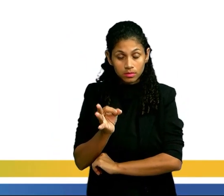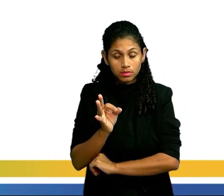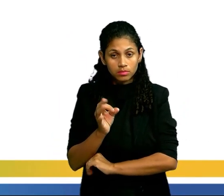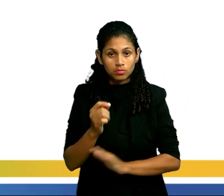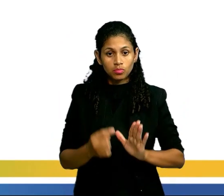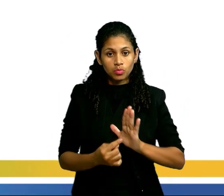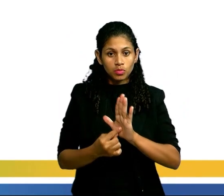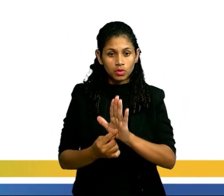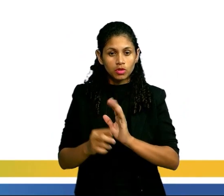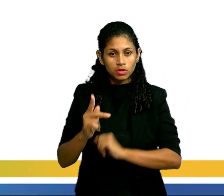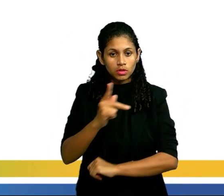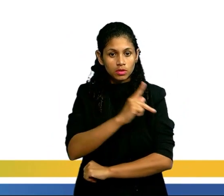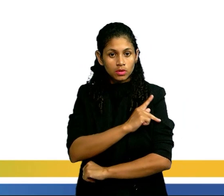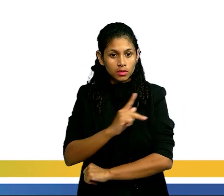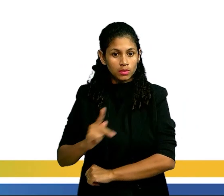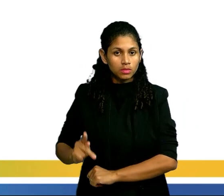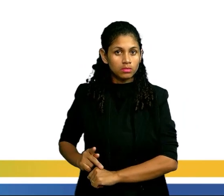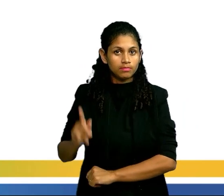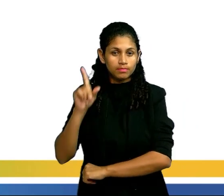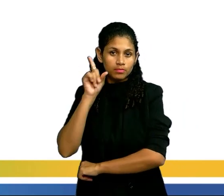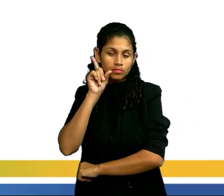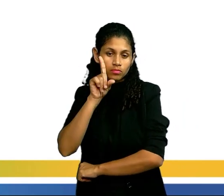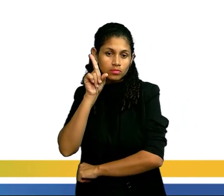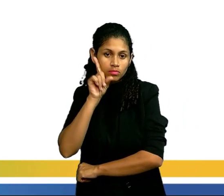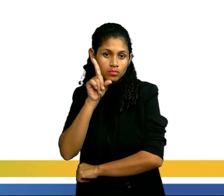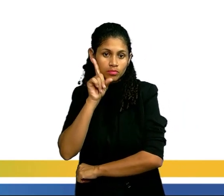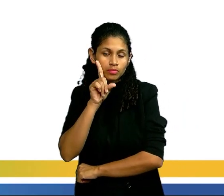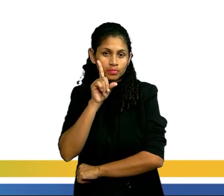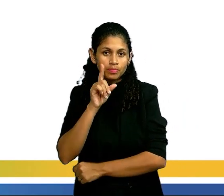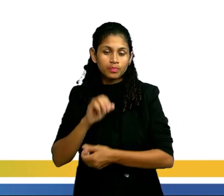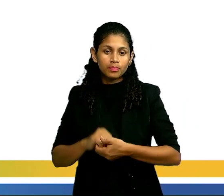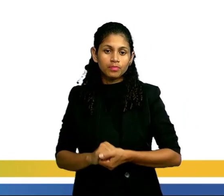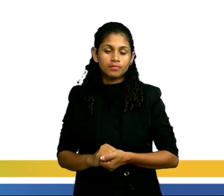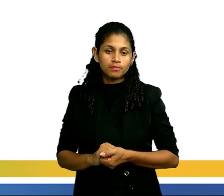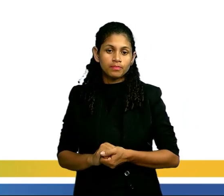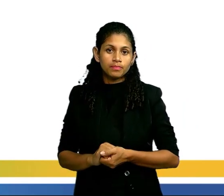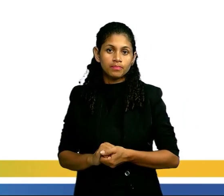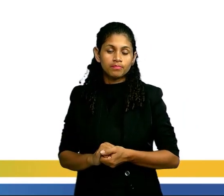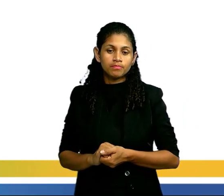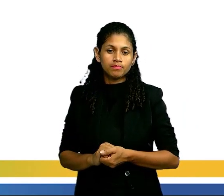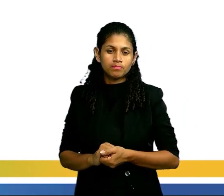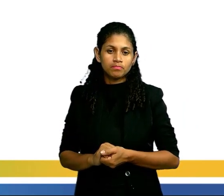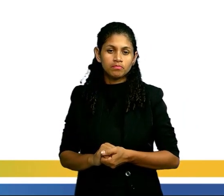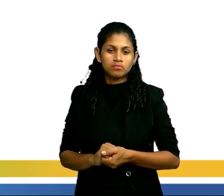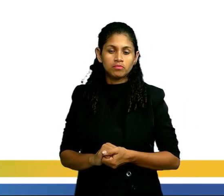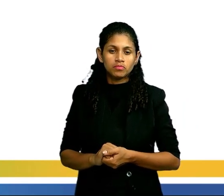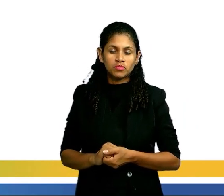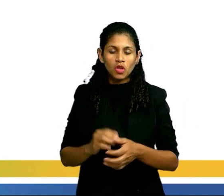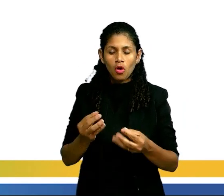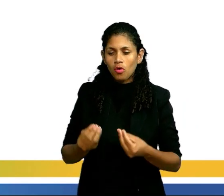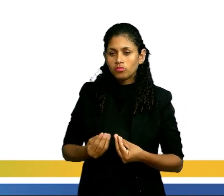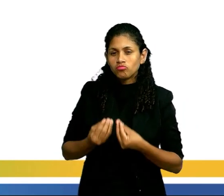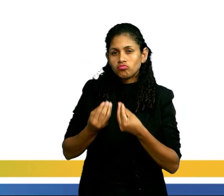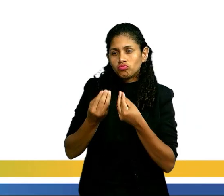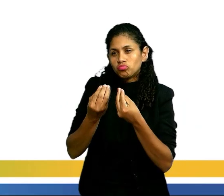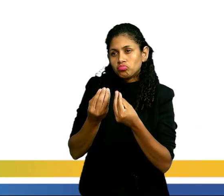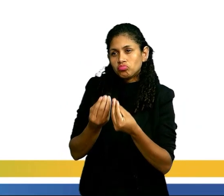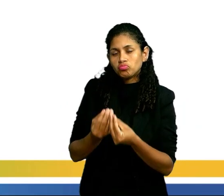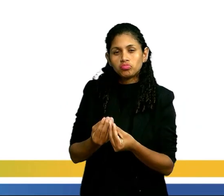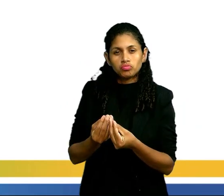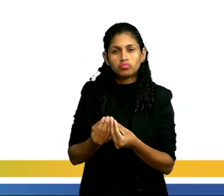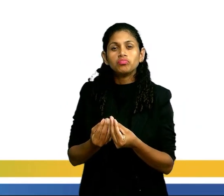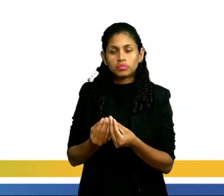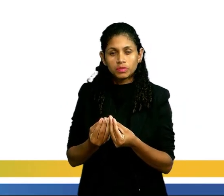Unidos, ou os Estados Unidos representado, né, por este homem, está ali meio que bajulando, oferecendo produtos, né,